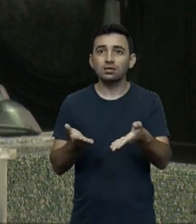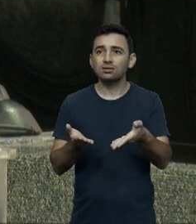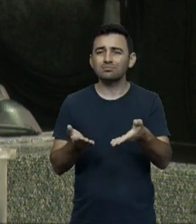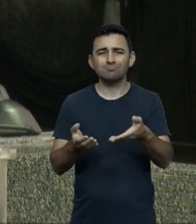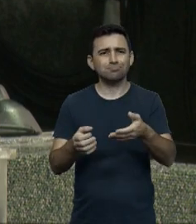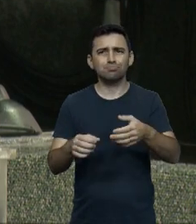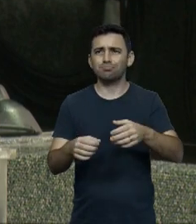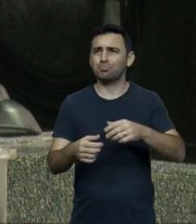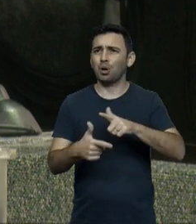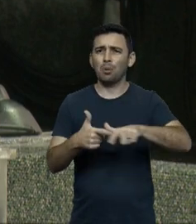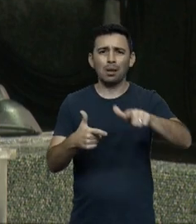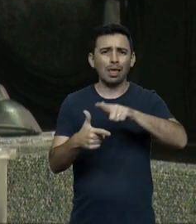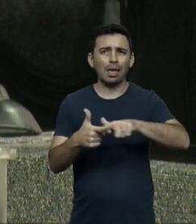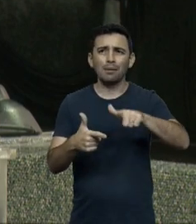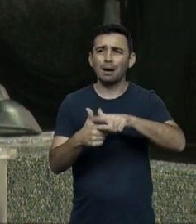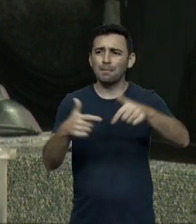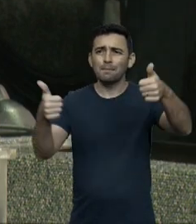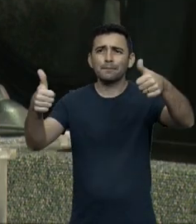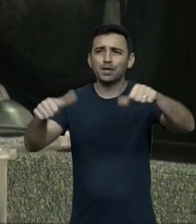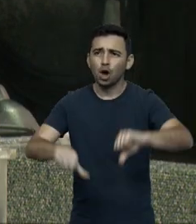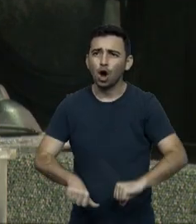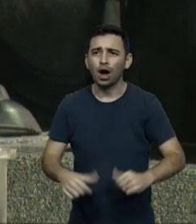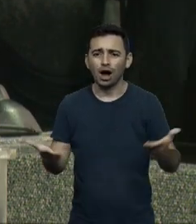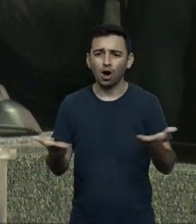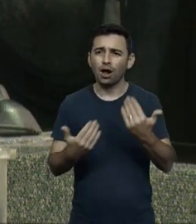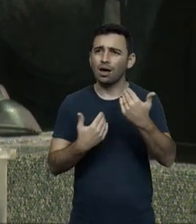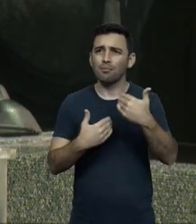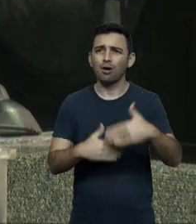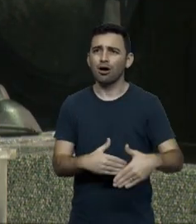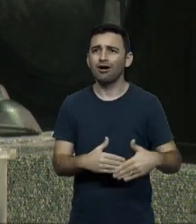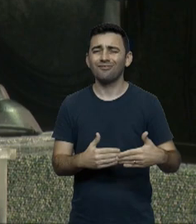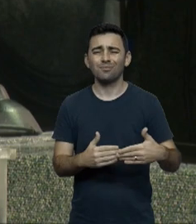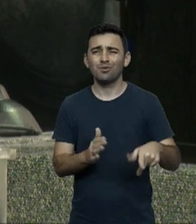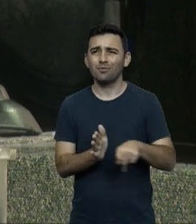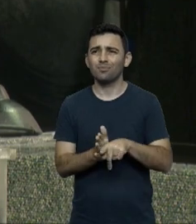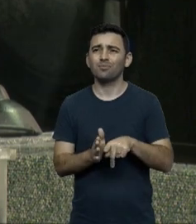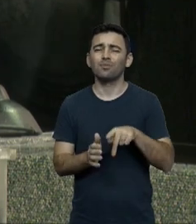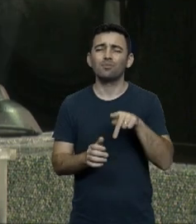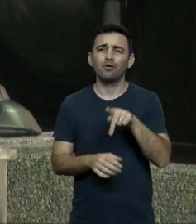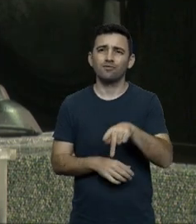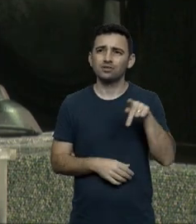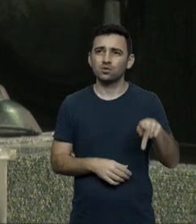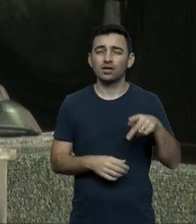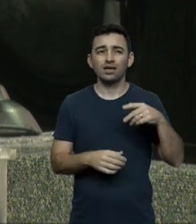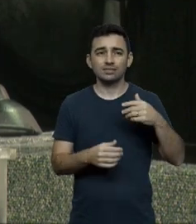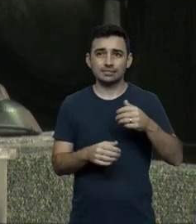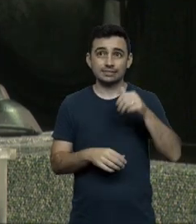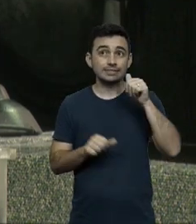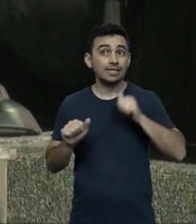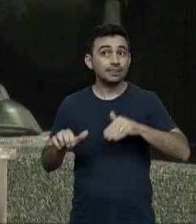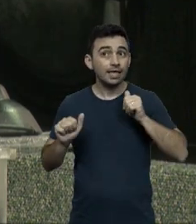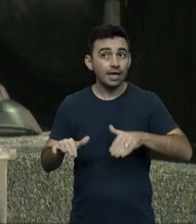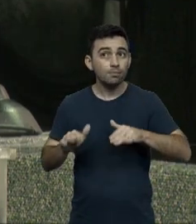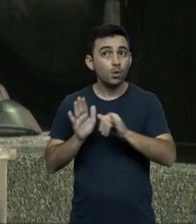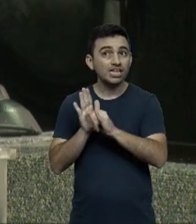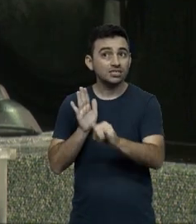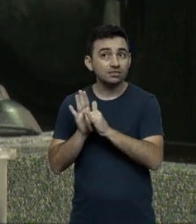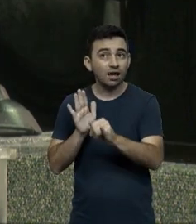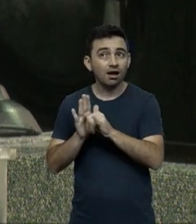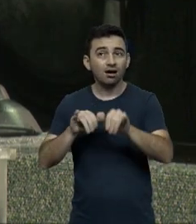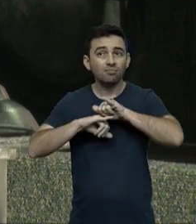desastroso os tão problemático como ocorreu neste ano desde setembro no momento que saiu o edital